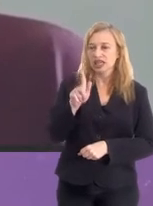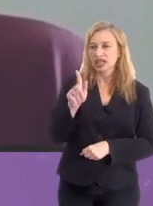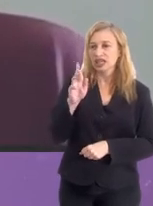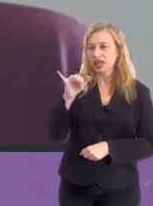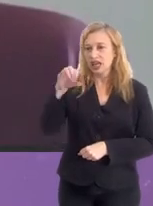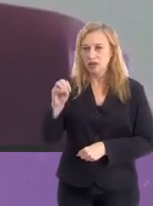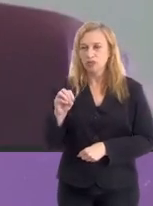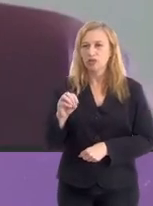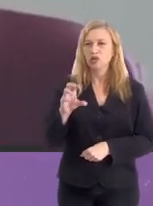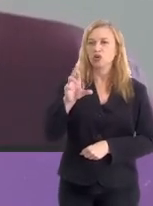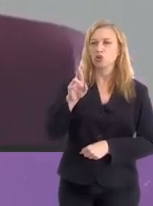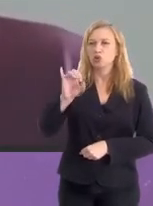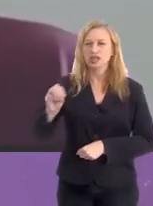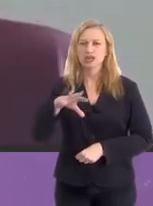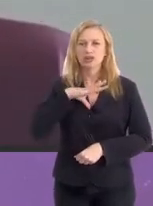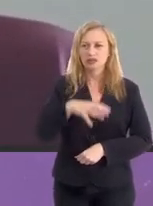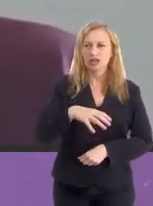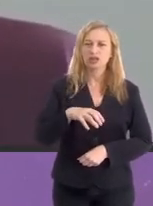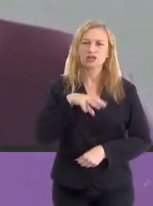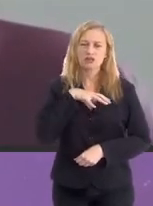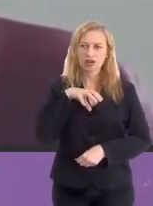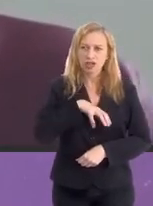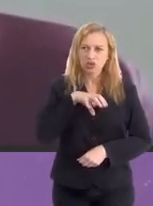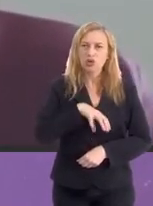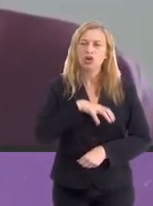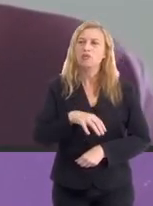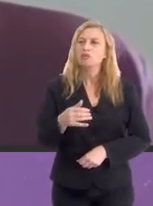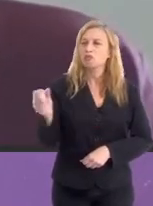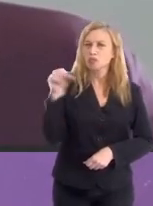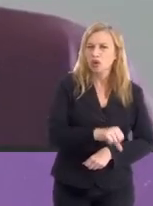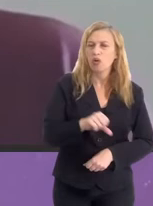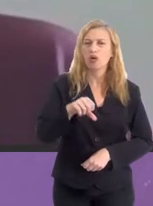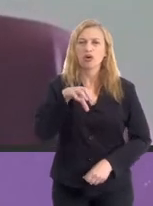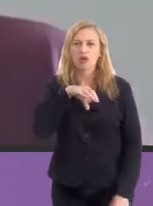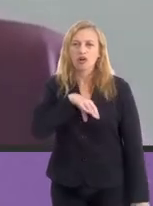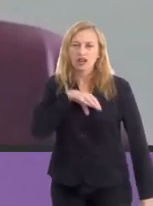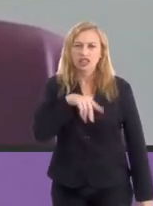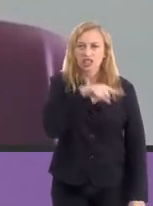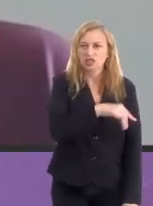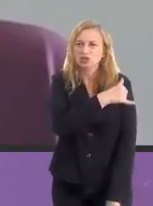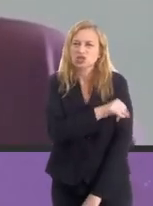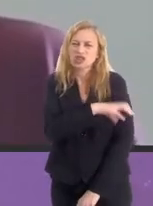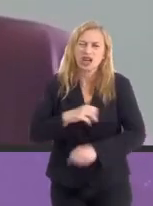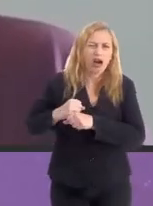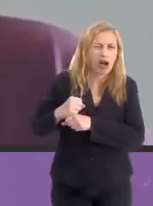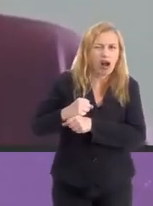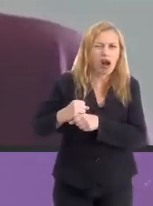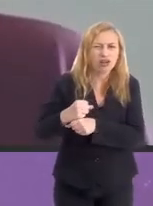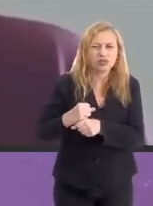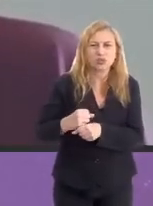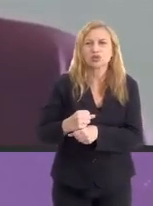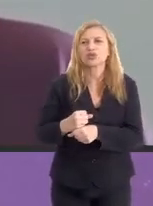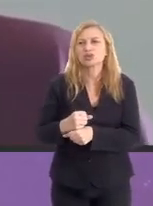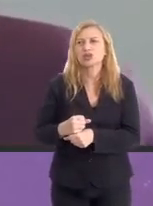Cruzeiro e Vasco na segunda divisão e o pior o acabamento no Vasco aqui no Rio de Janeiro foram